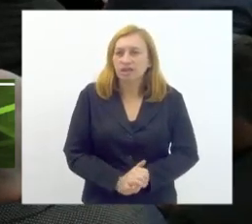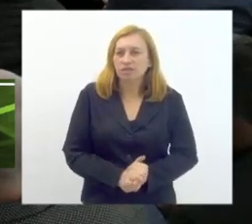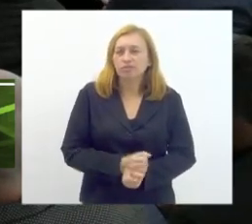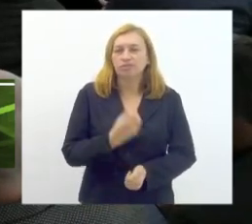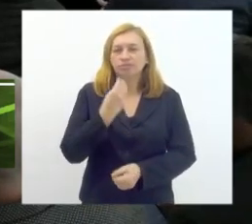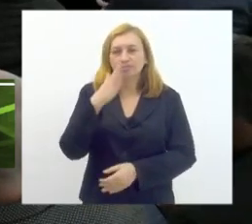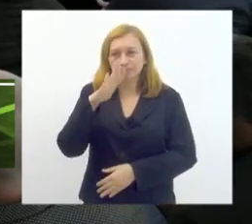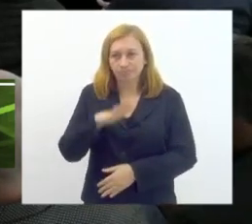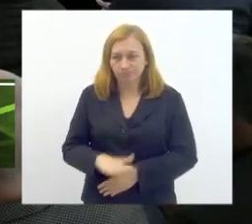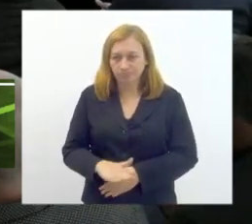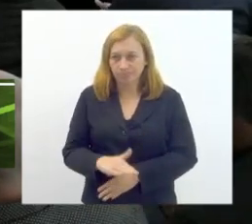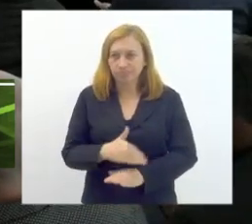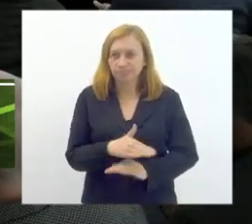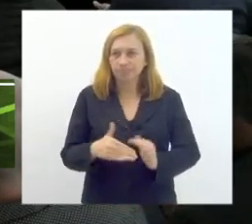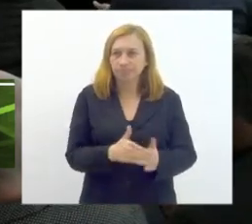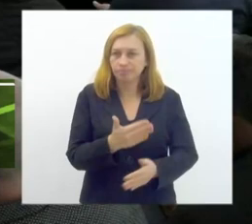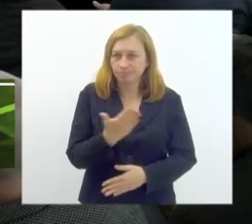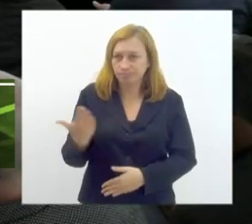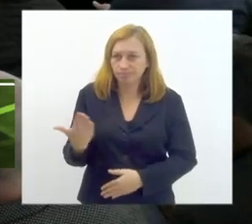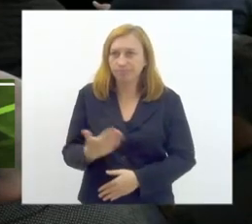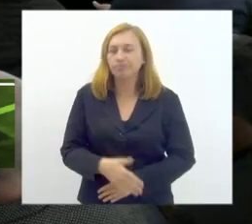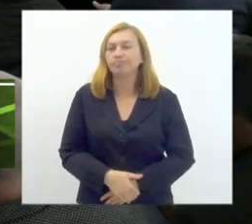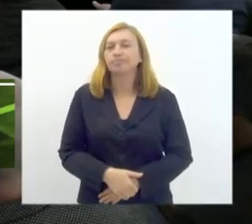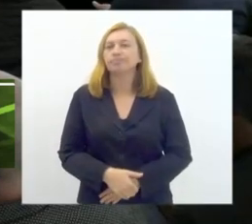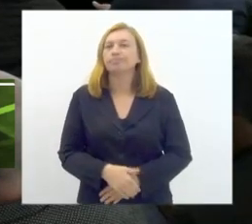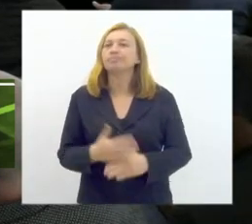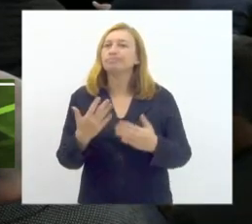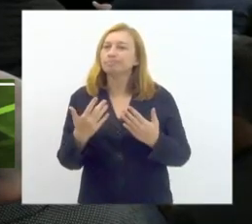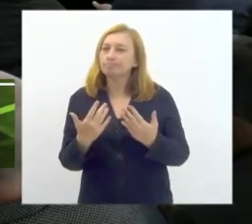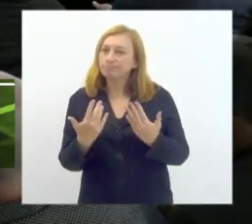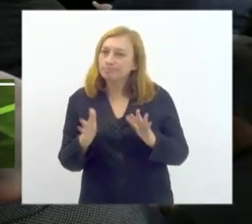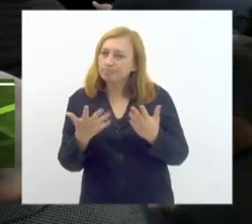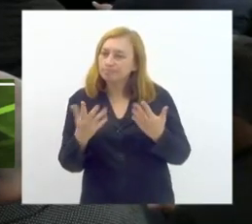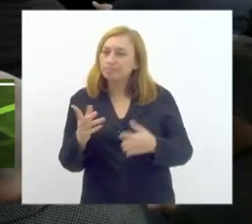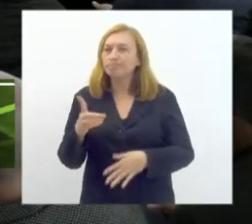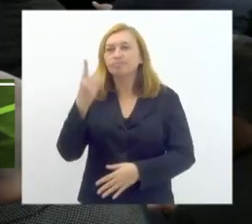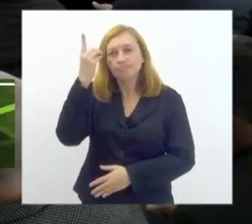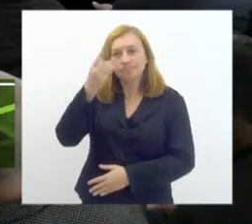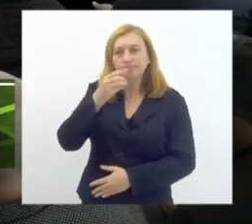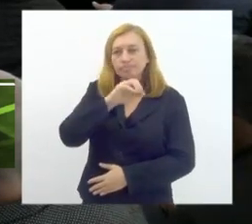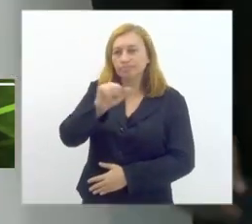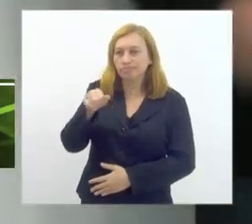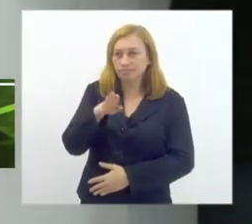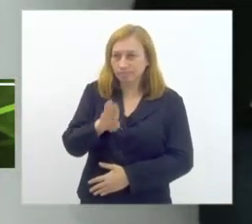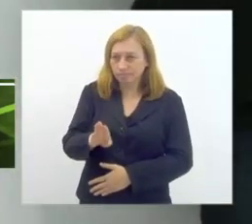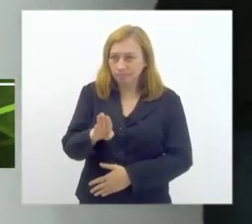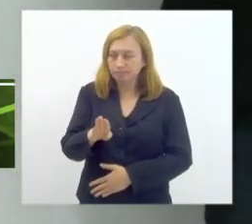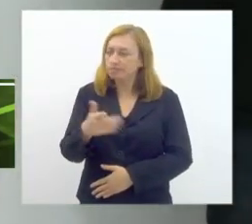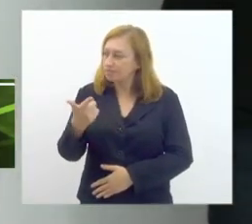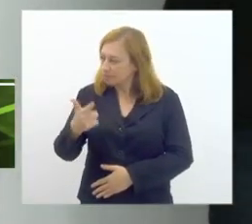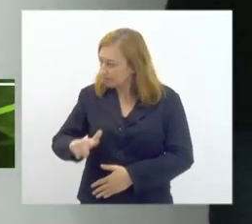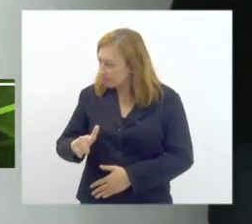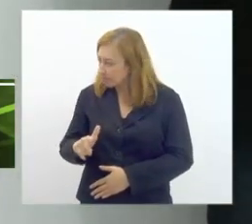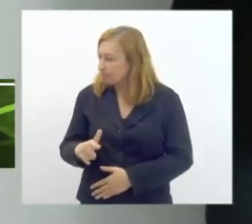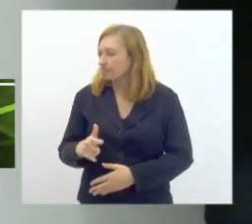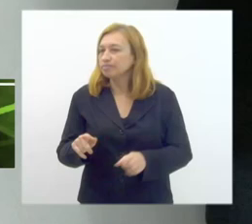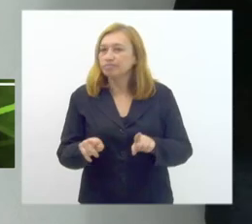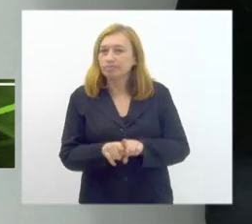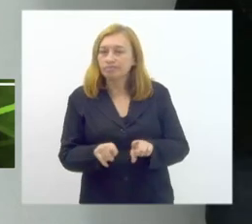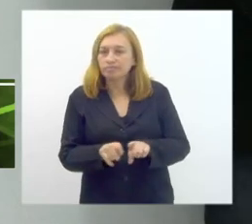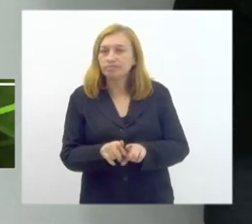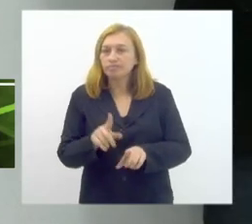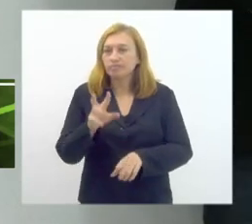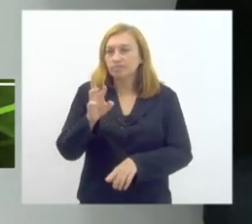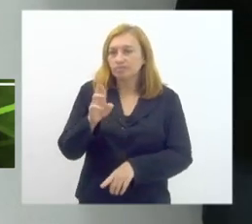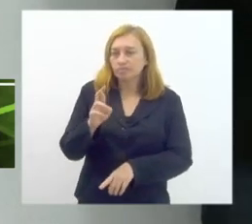Boa tarde a todos e todas. Cumprimentando o deputado Jair, mais uma vez. Queria cumprimentar também o